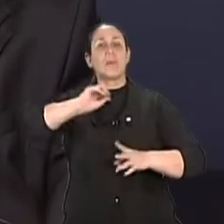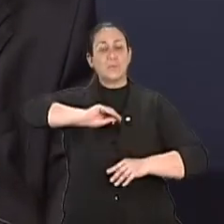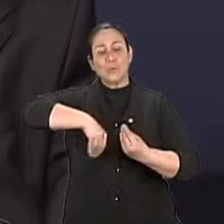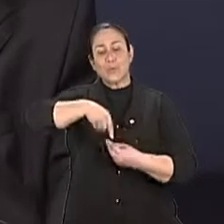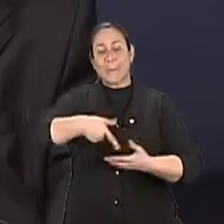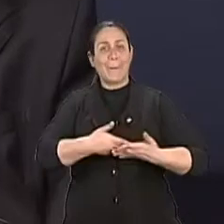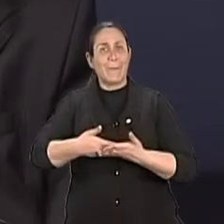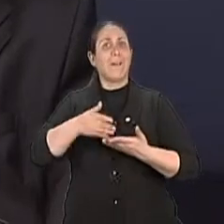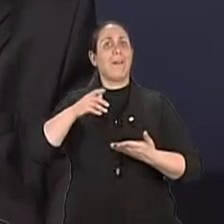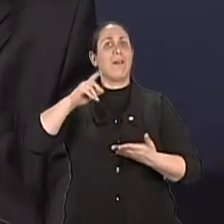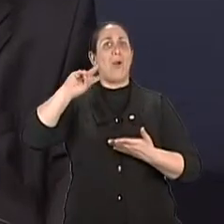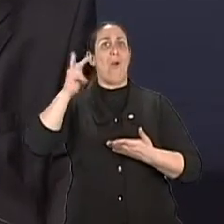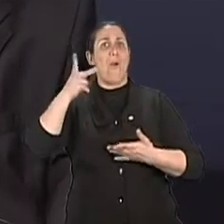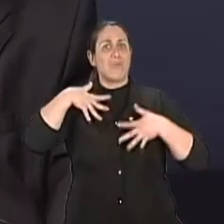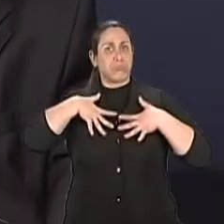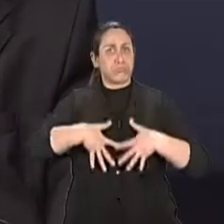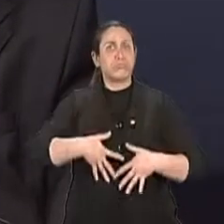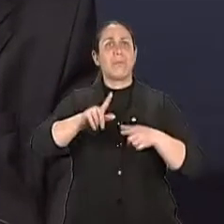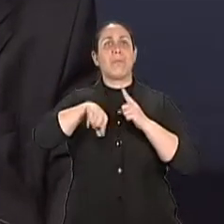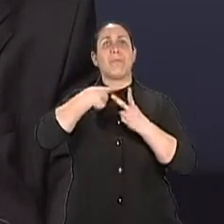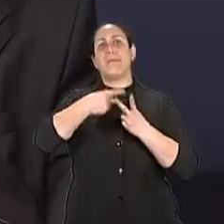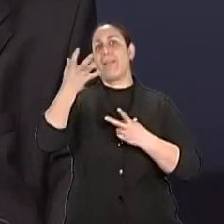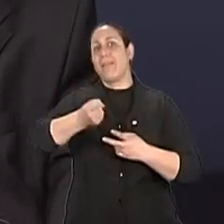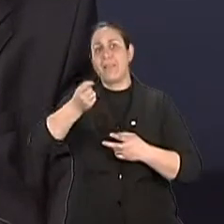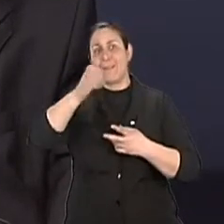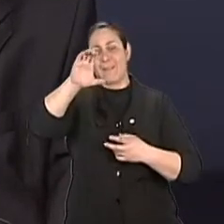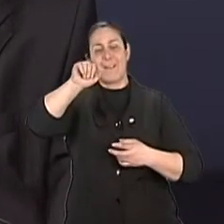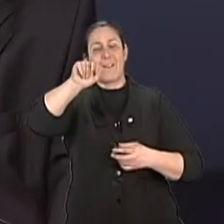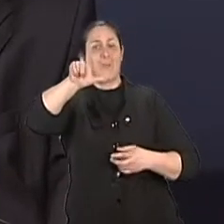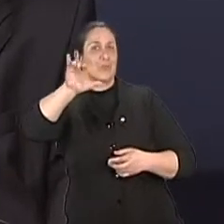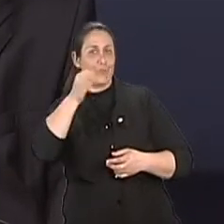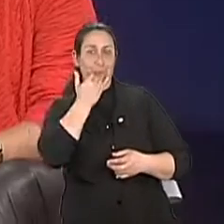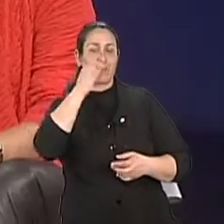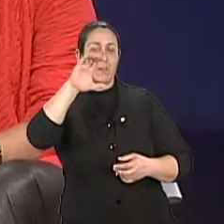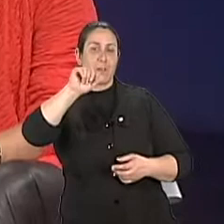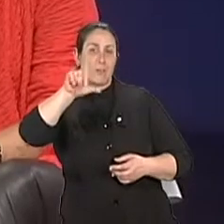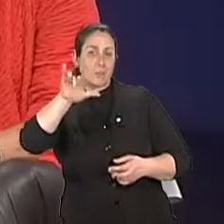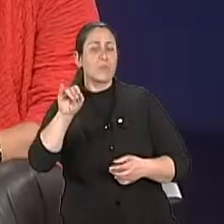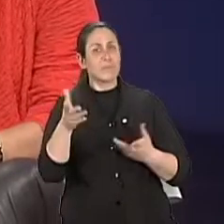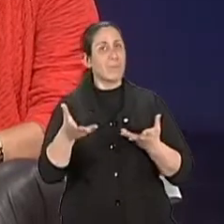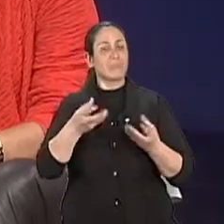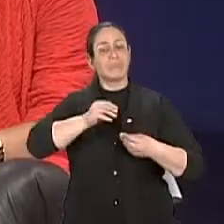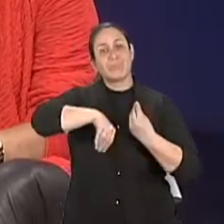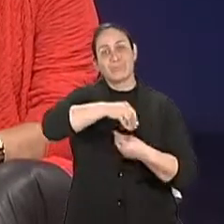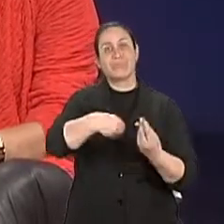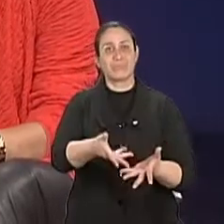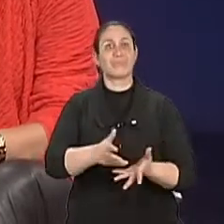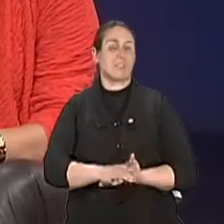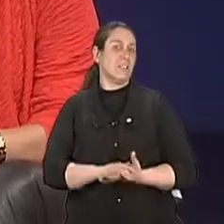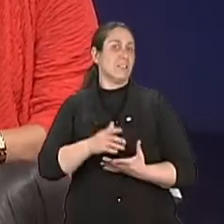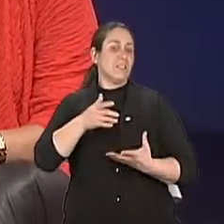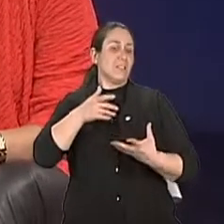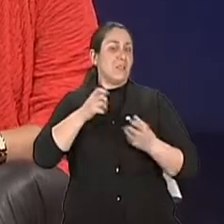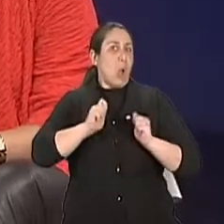da faixa etária das gestações, uhum, mas é um momento que pode ter osteoporose, sim. Ah, ok. Doutor, nós estamos nos